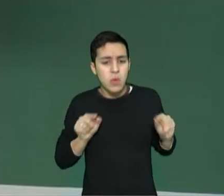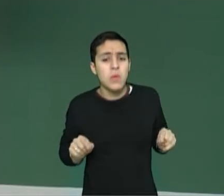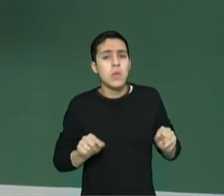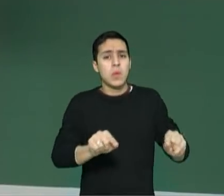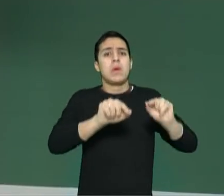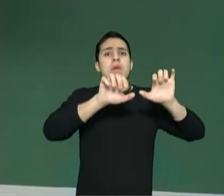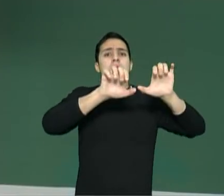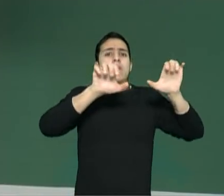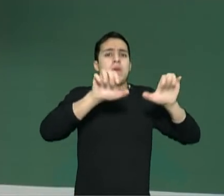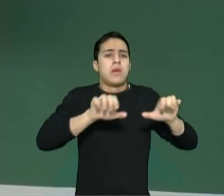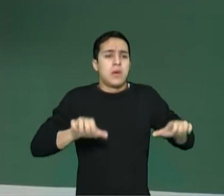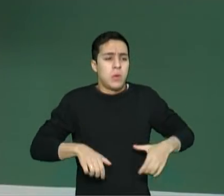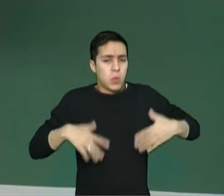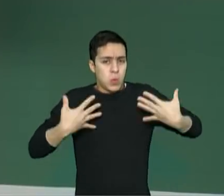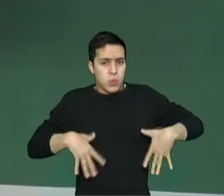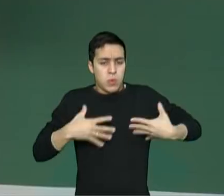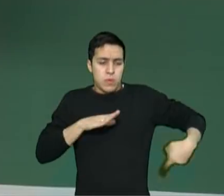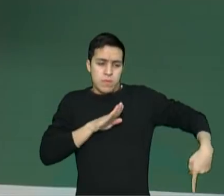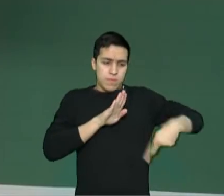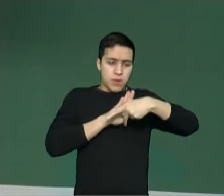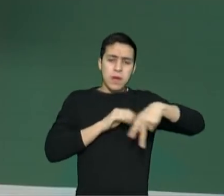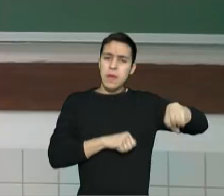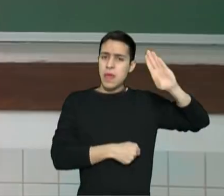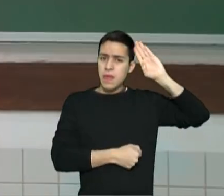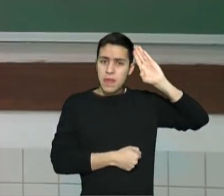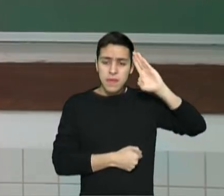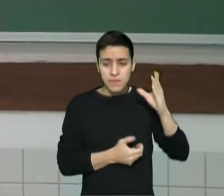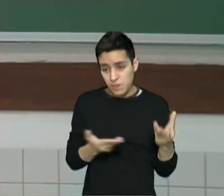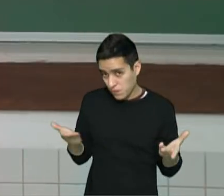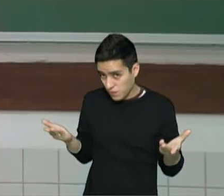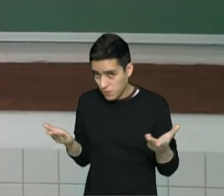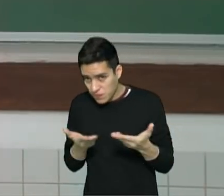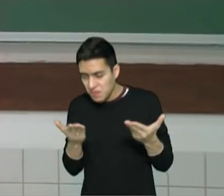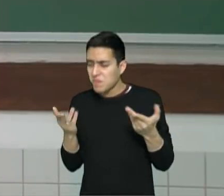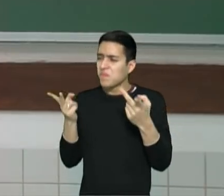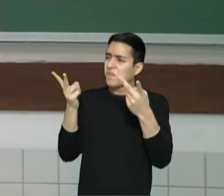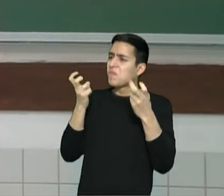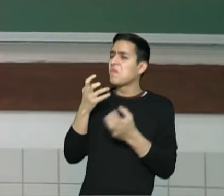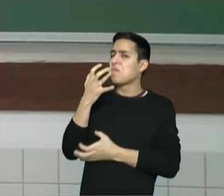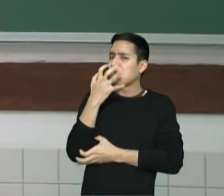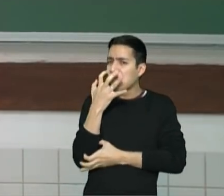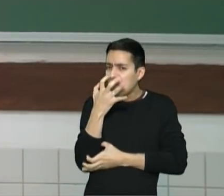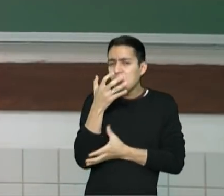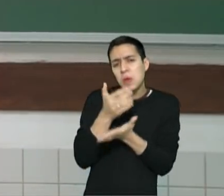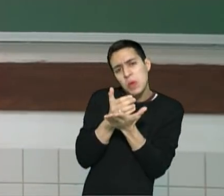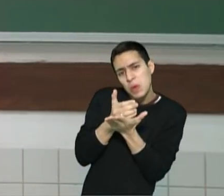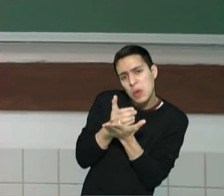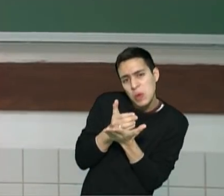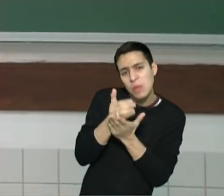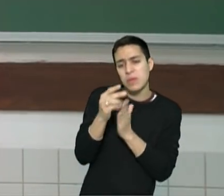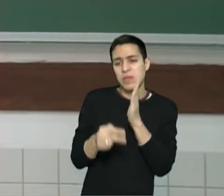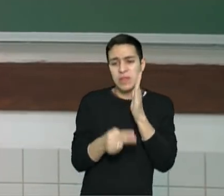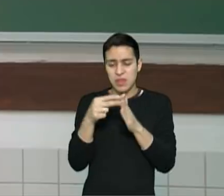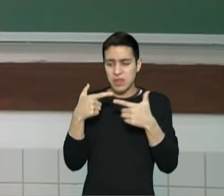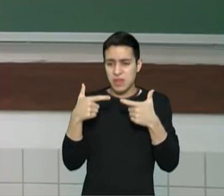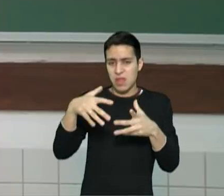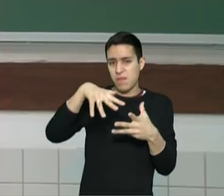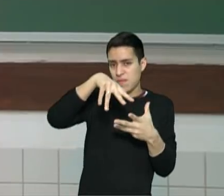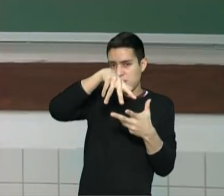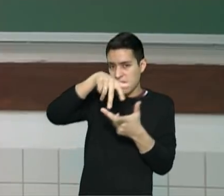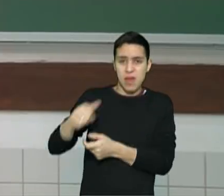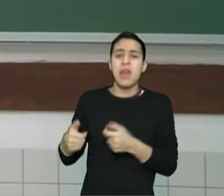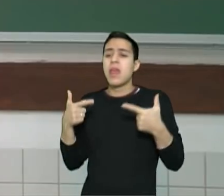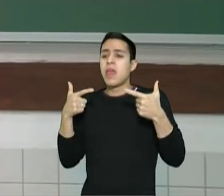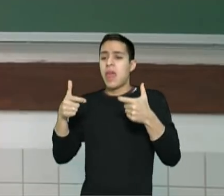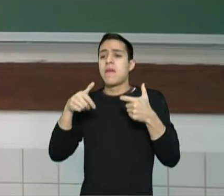estruturação literalmente de exércitos, e hoje a gente já percebe, começando já na Segunda Guerra Mundial, guerras